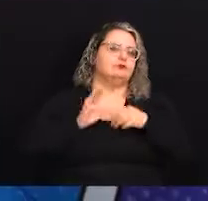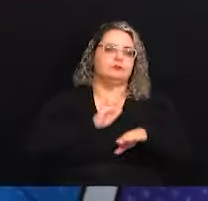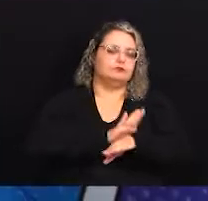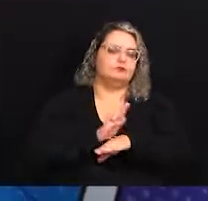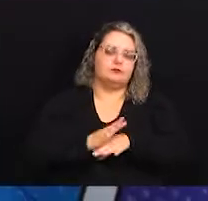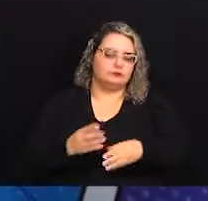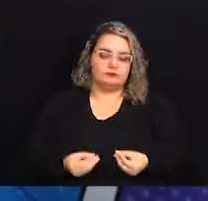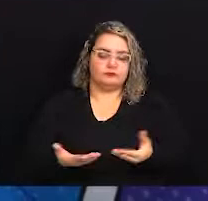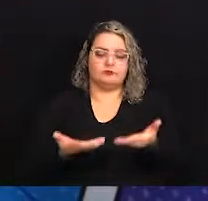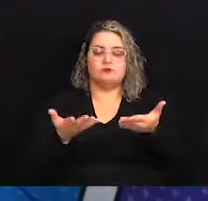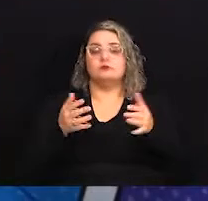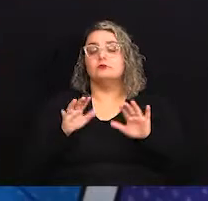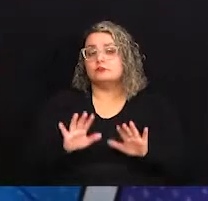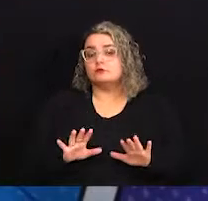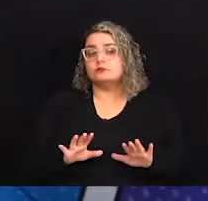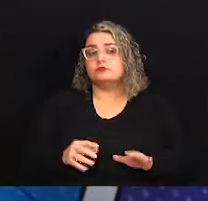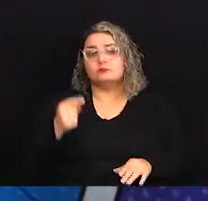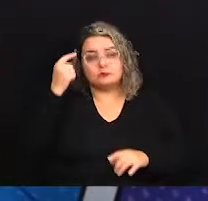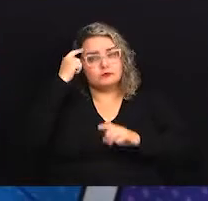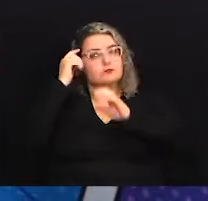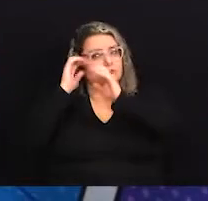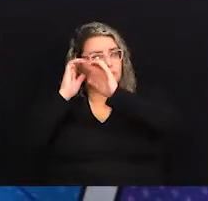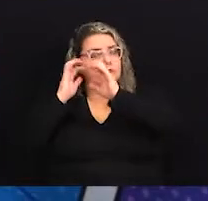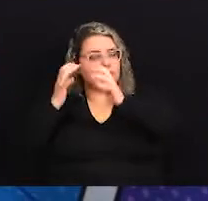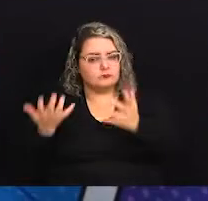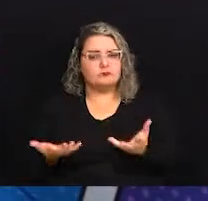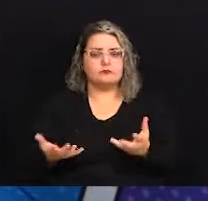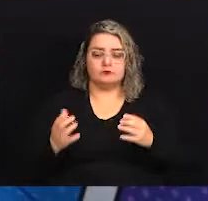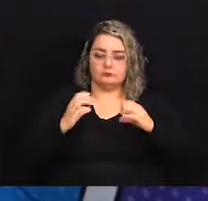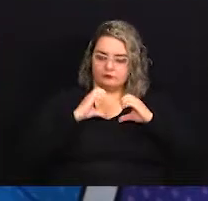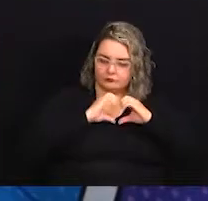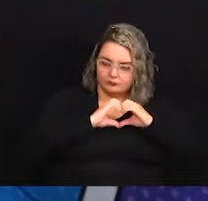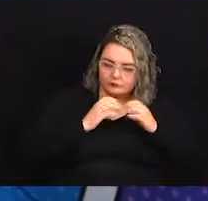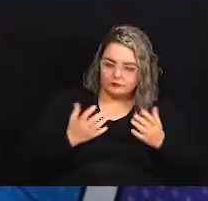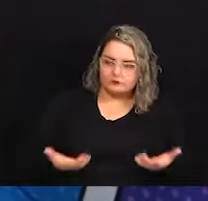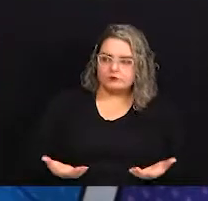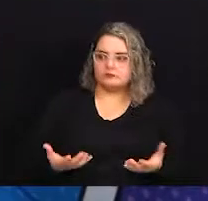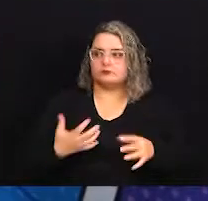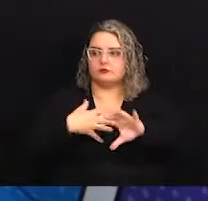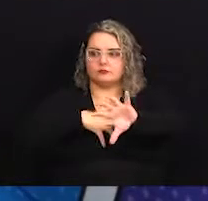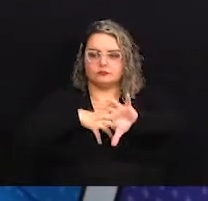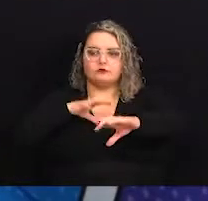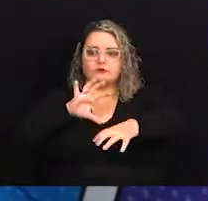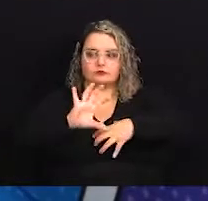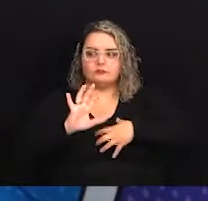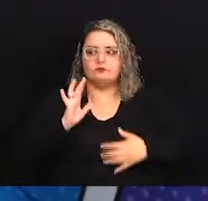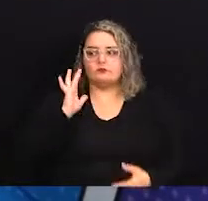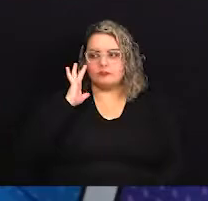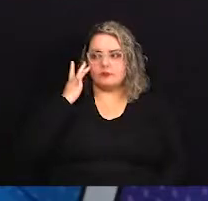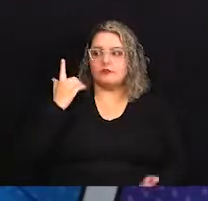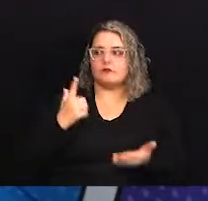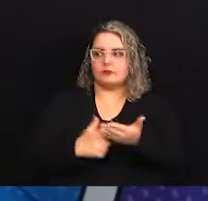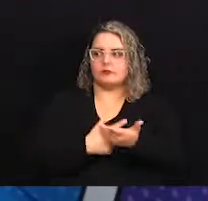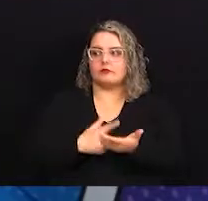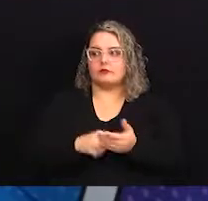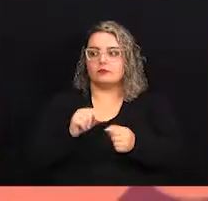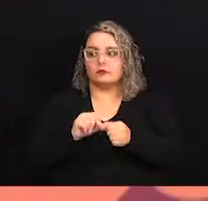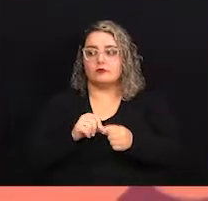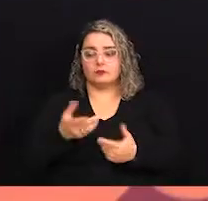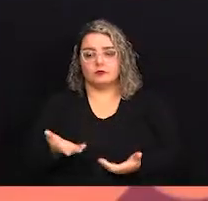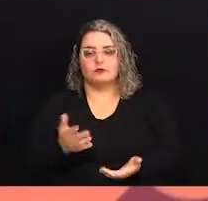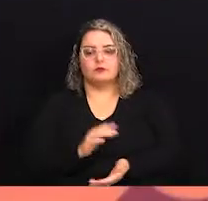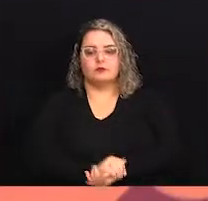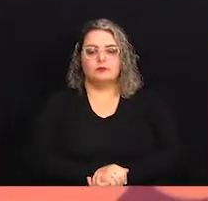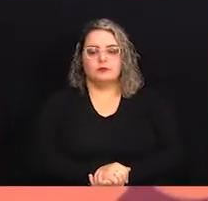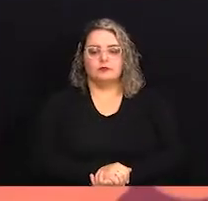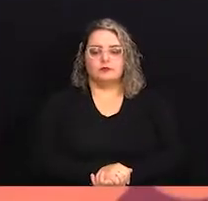de ajudar e dar a mão, mas com reflexão, assim, né? Com amor, com empatia. Eu acho que esse livro faz um pouco isso, assim.